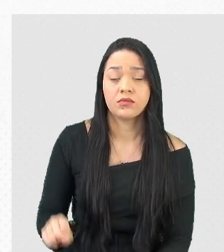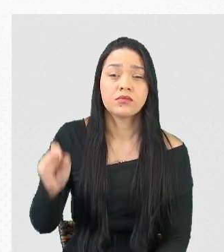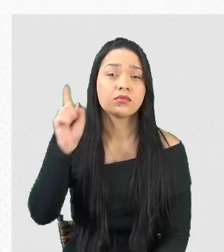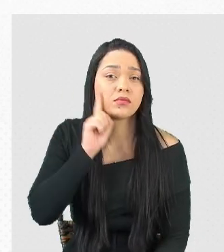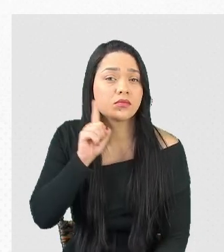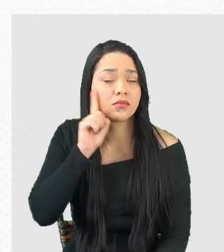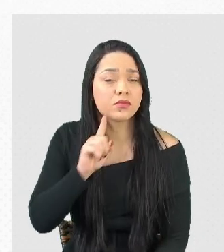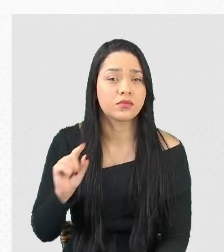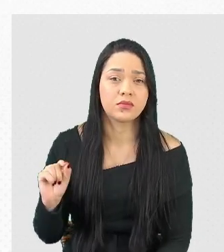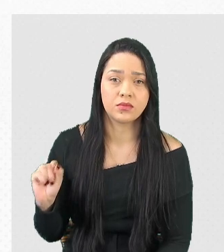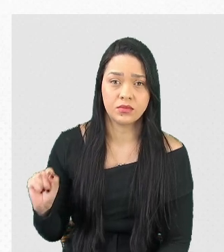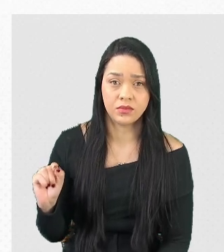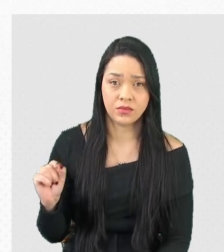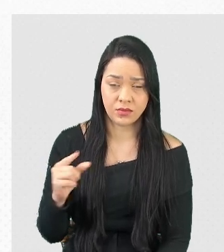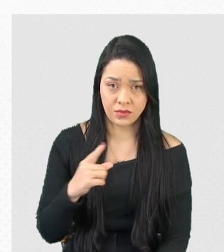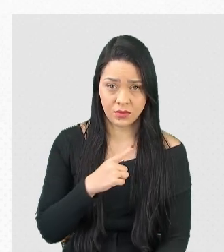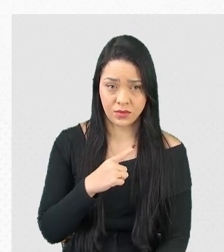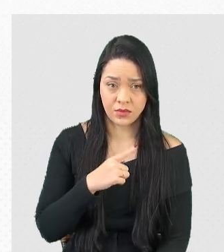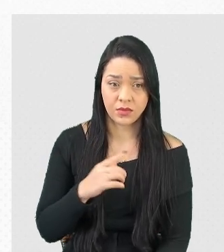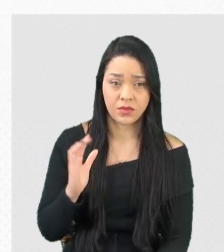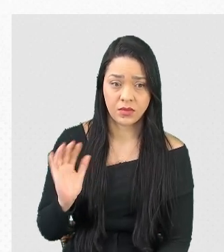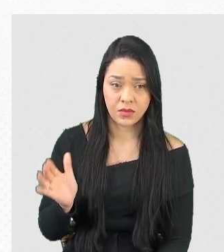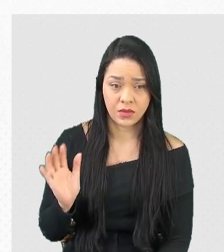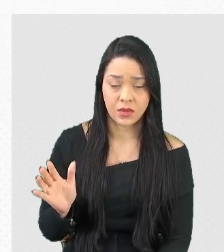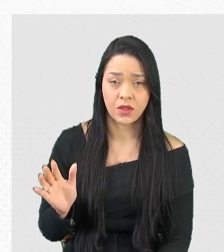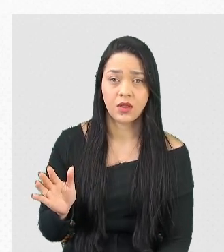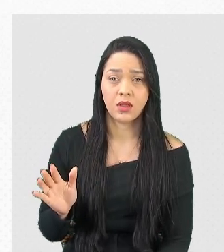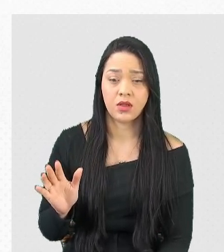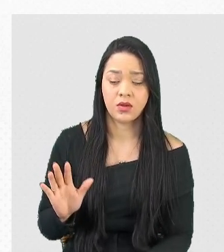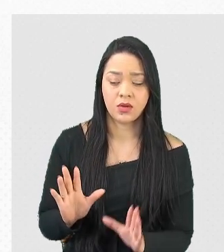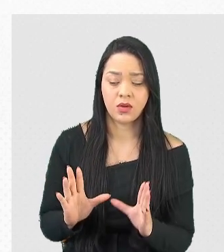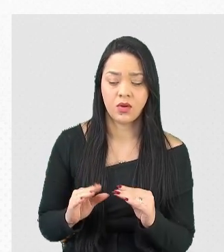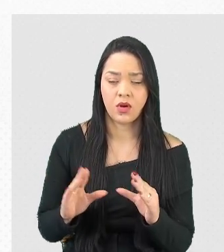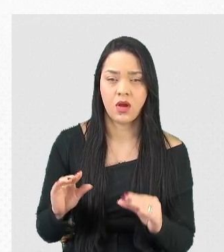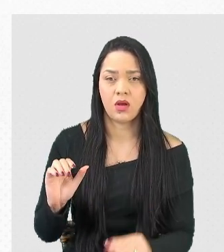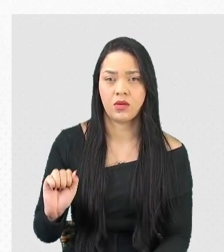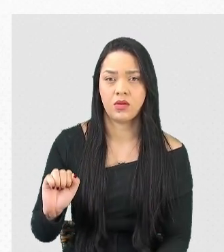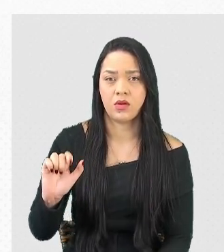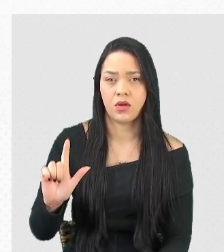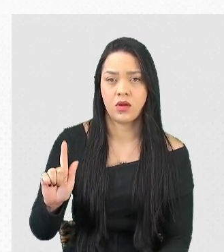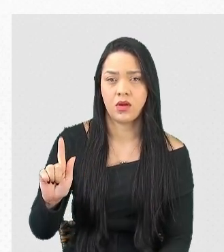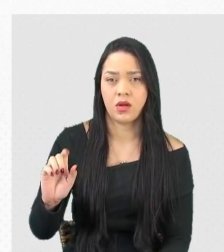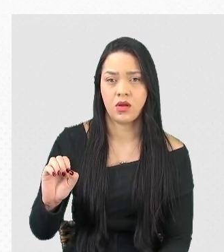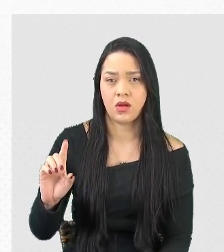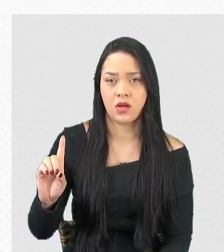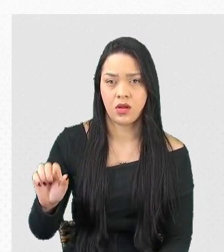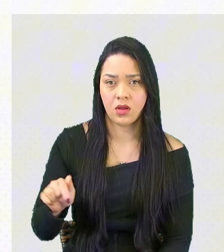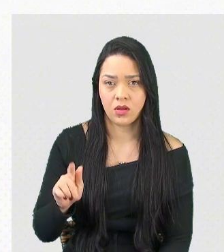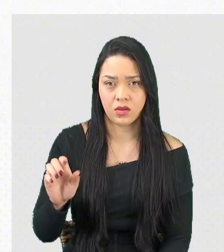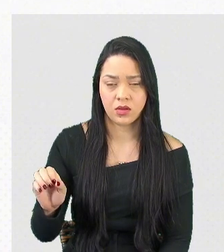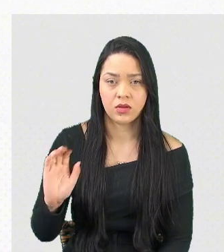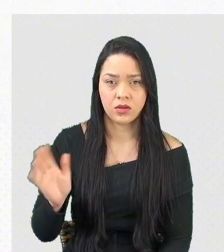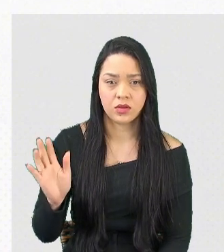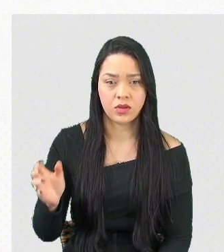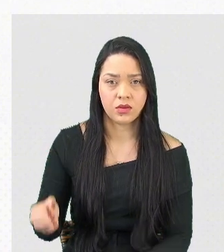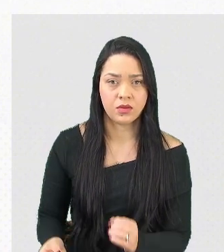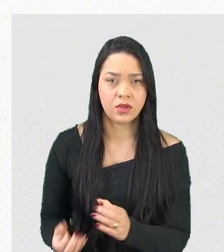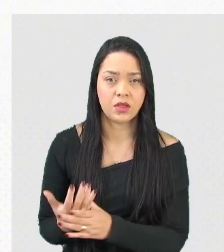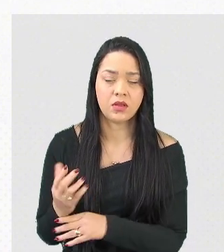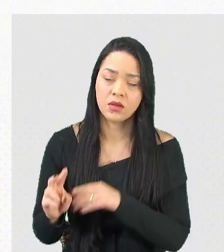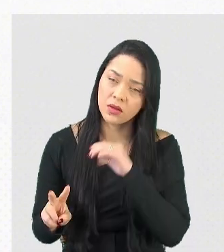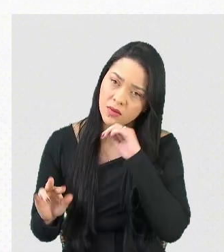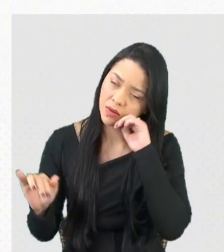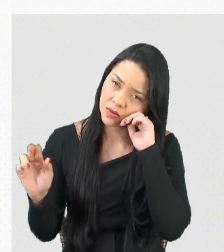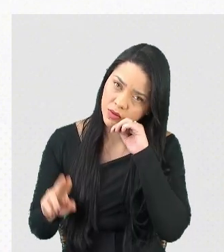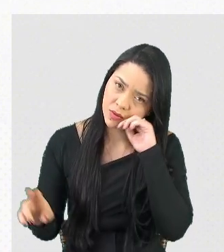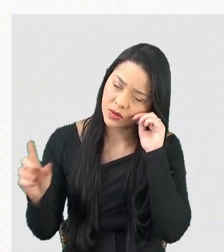ser plantado, já não é mais tanto as ovelhas, mas é o algodão que vai ser plantado, que é uma matéria-prima fundamental para essa indústria. Tá? Então o algodão